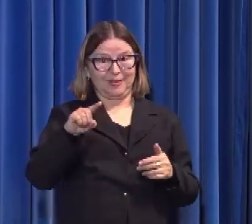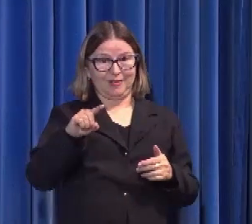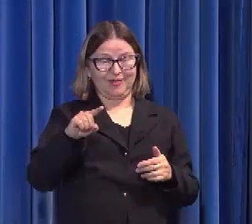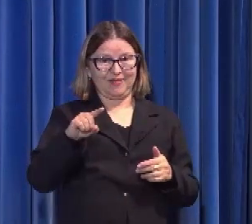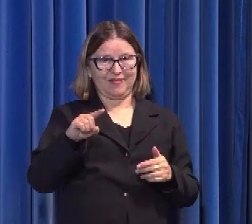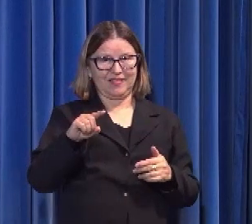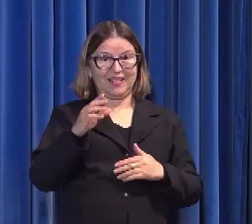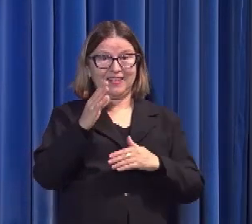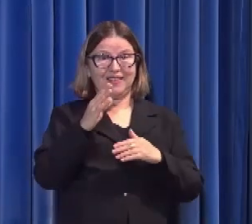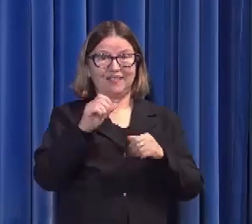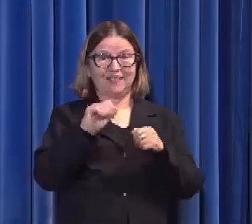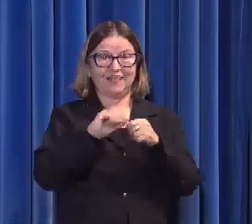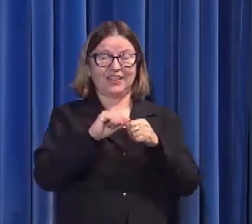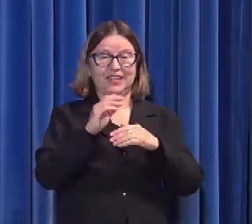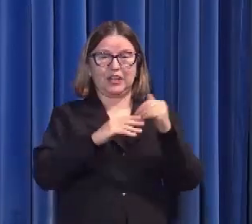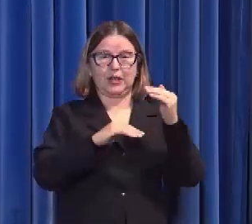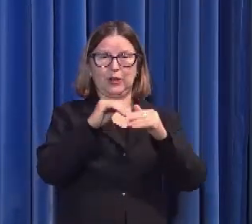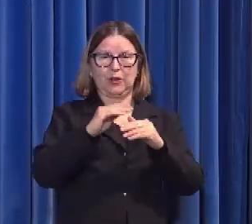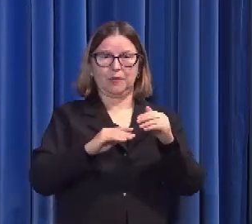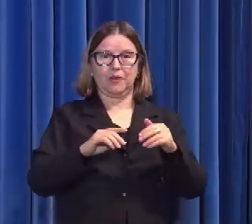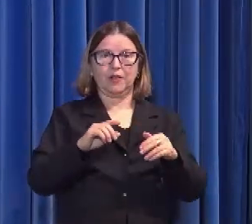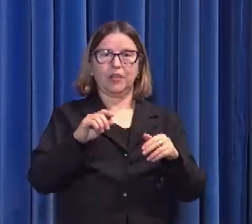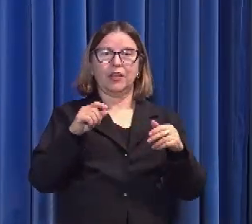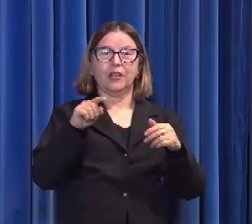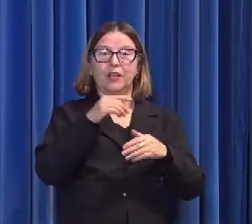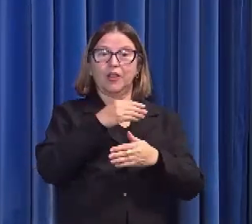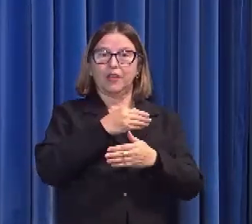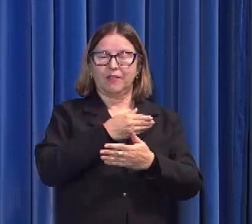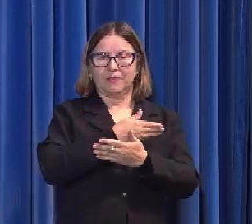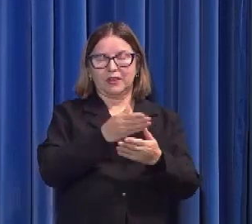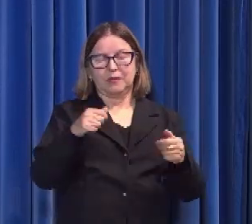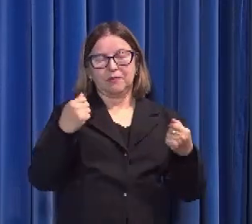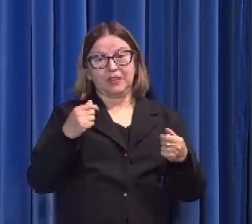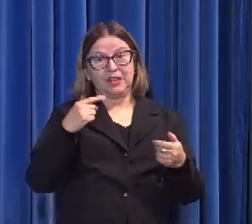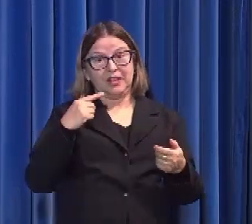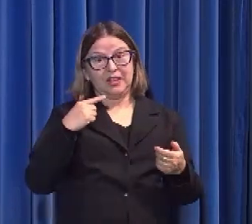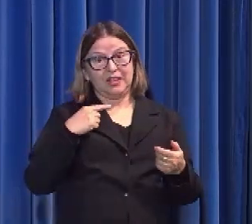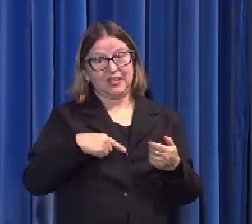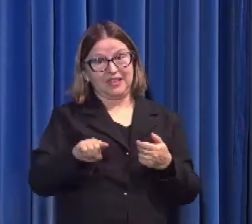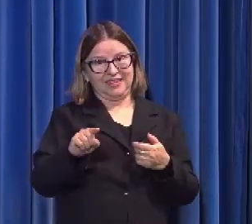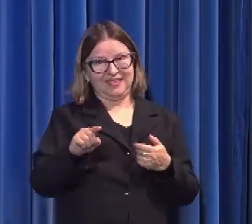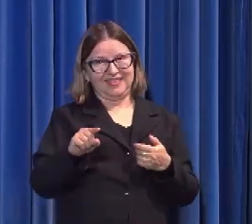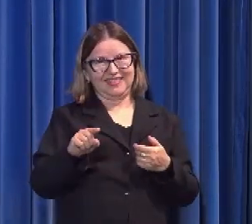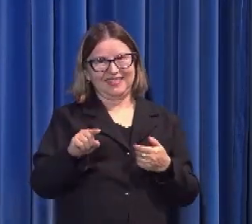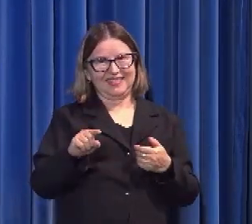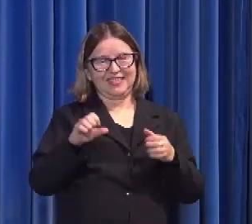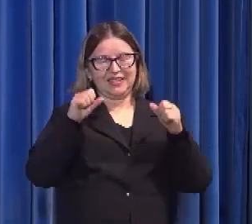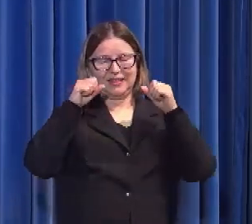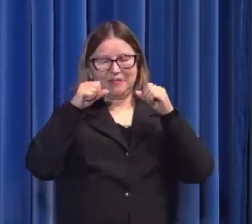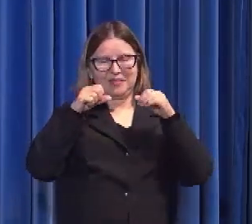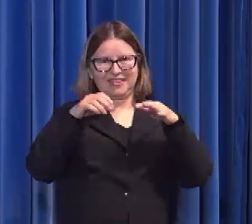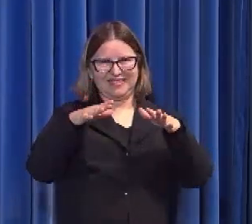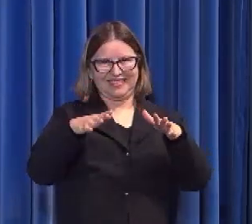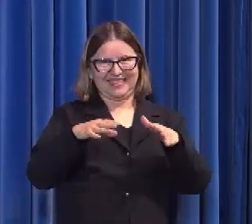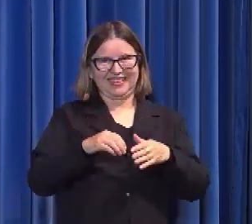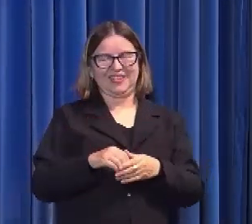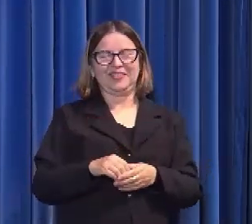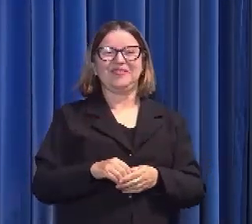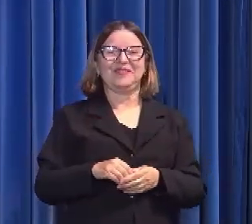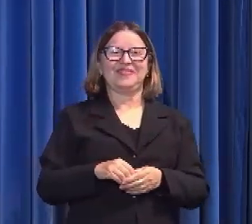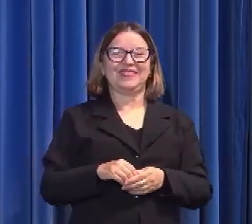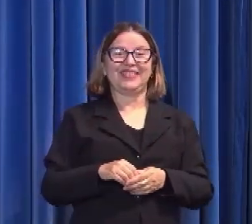proposta vocês devem ir e dar frutos e o fruto de vocês tem que permanecer